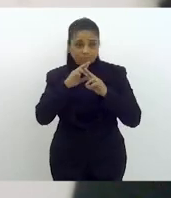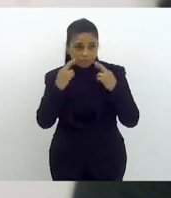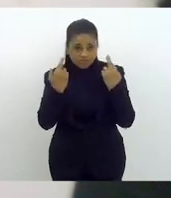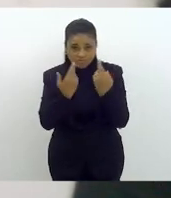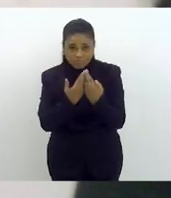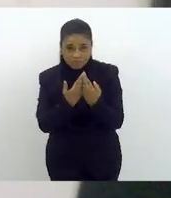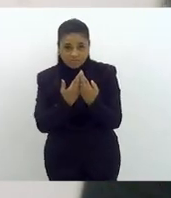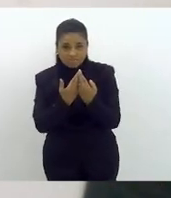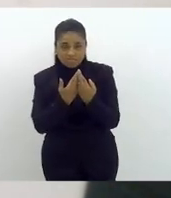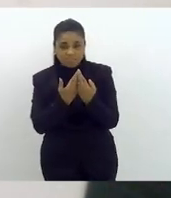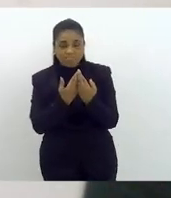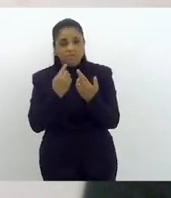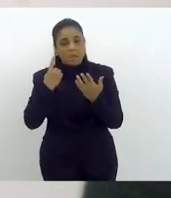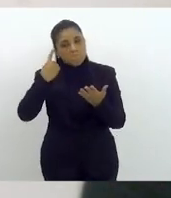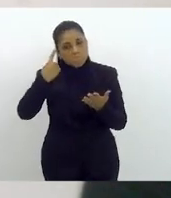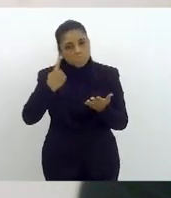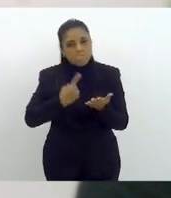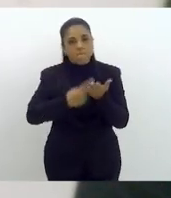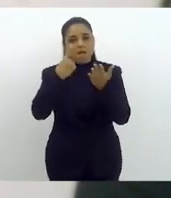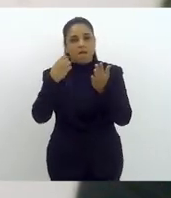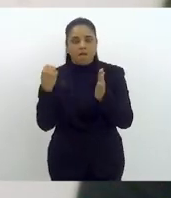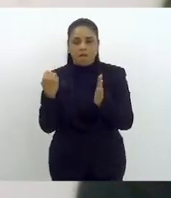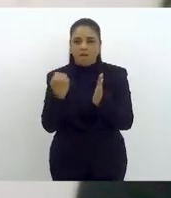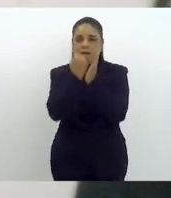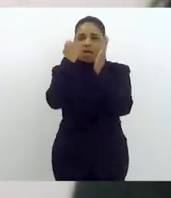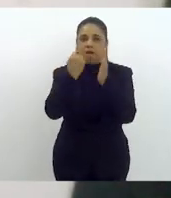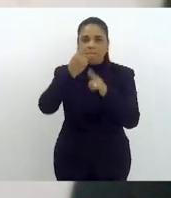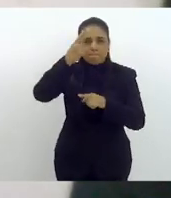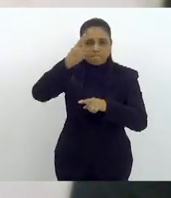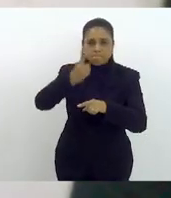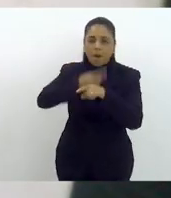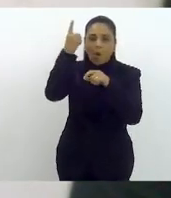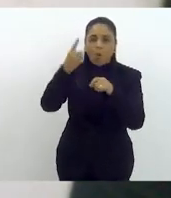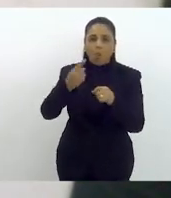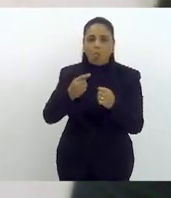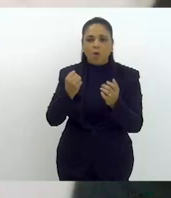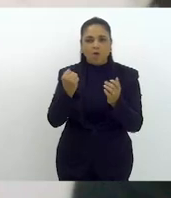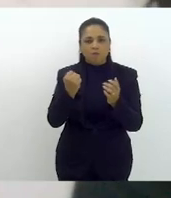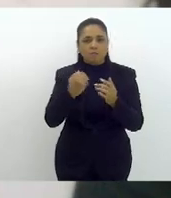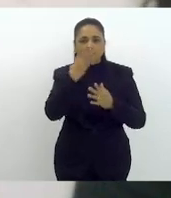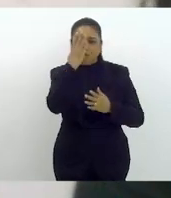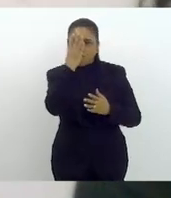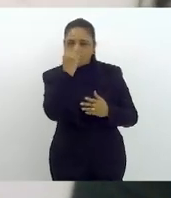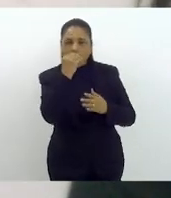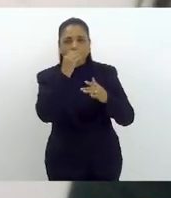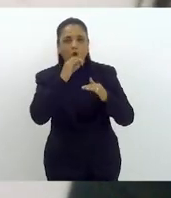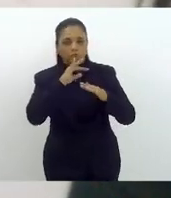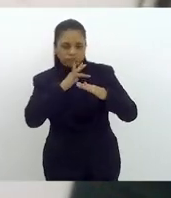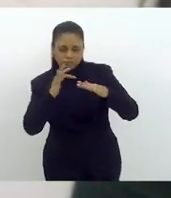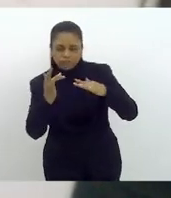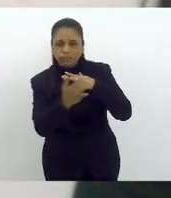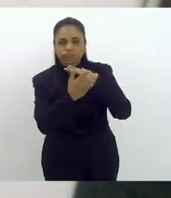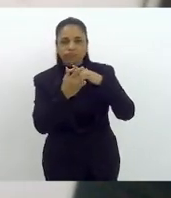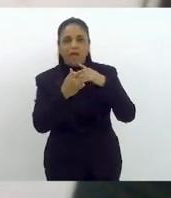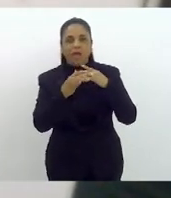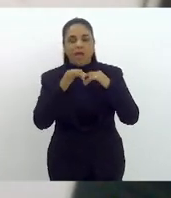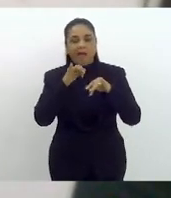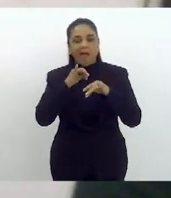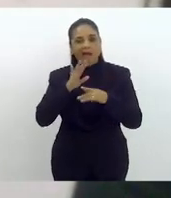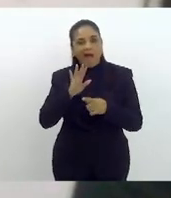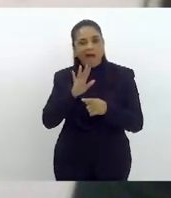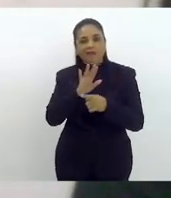inevitavelmente marcantes até porque a gente tá aqui junto tira foto junto repete depois nas redes isso ajuda